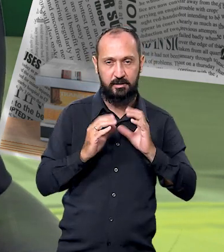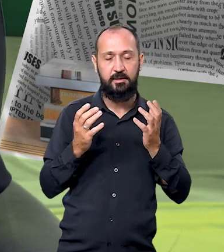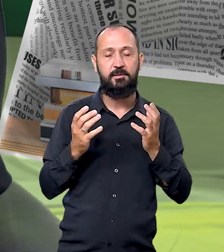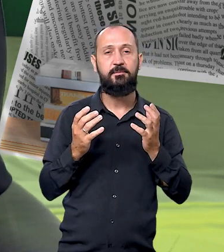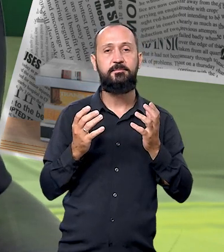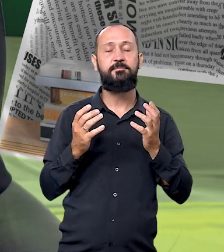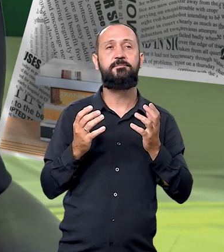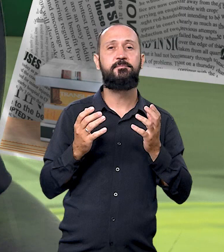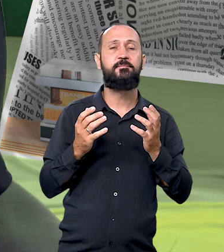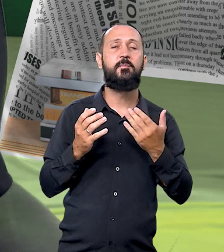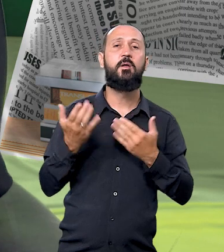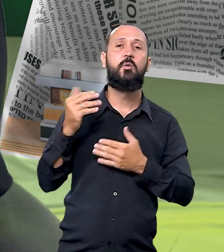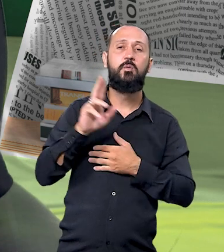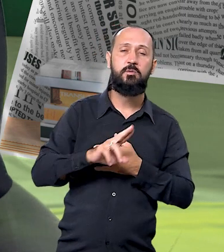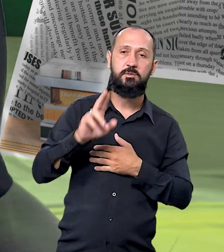Cidadania,